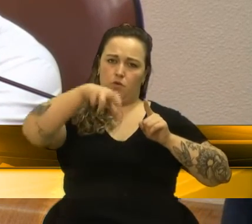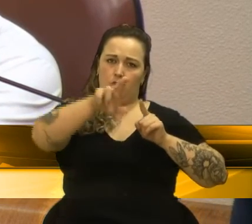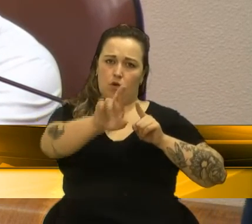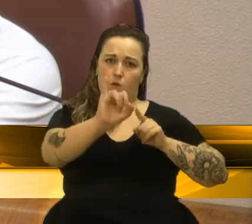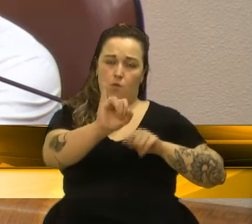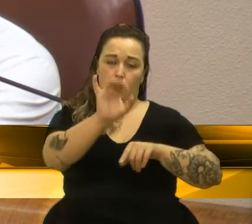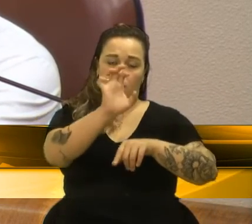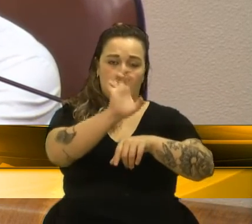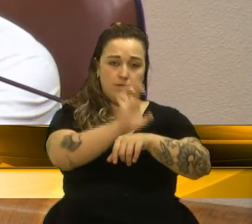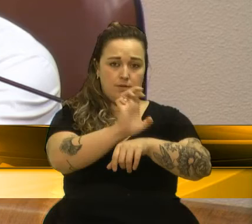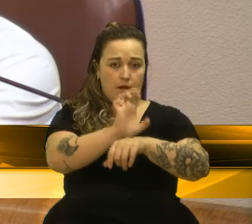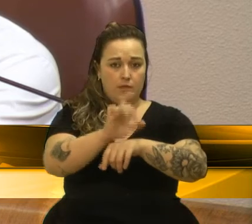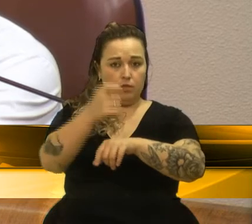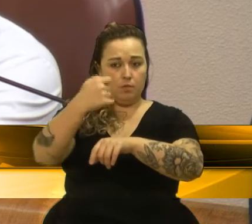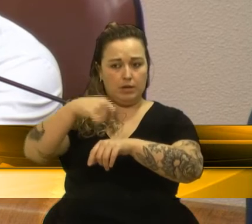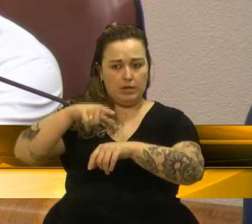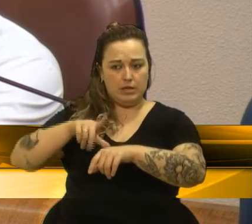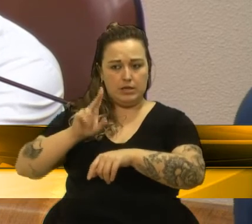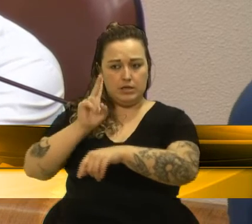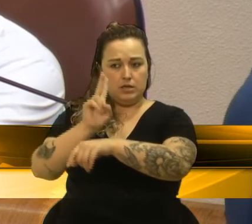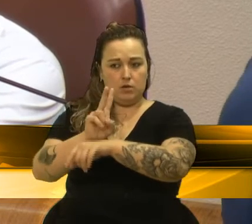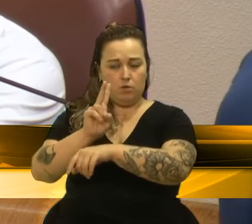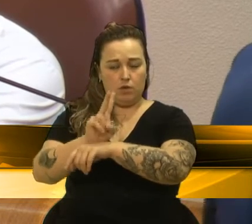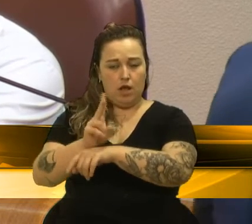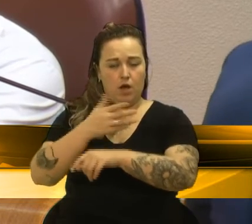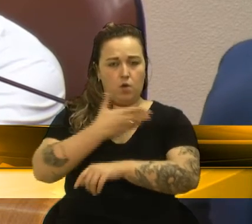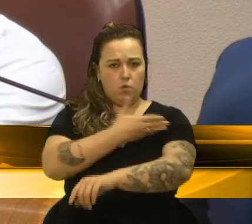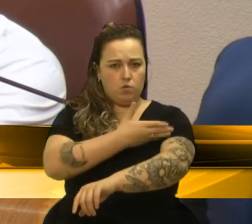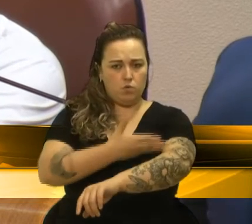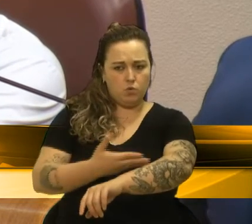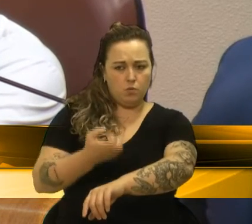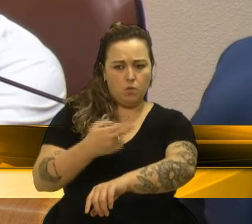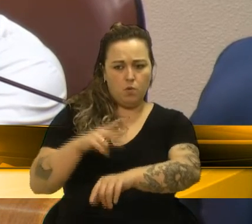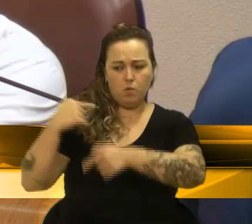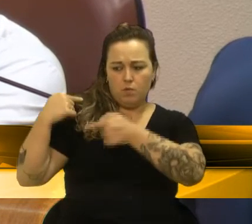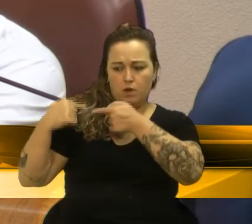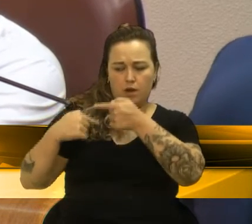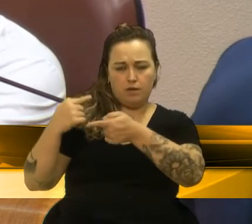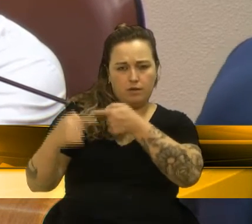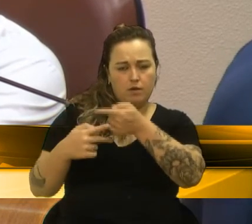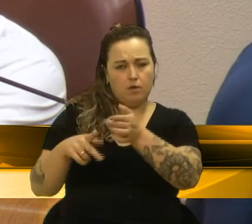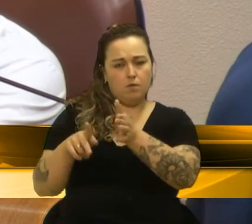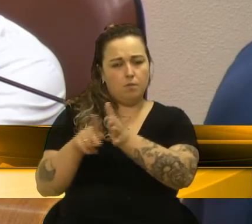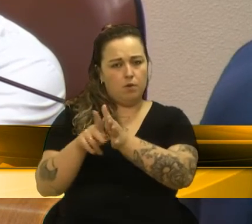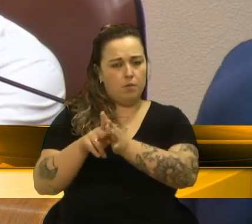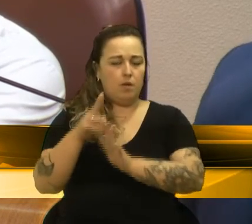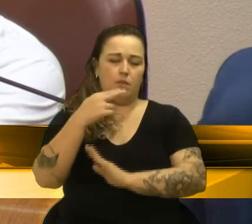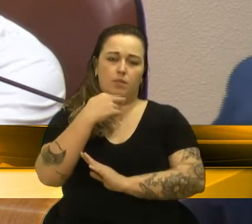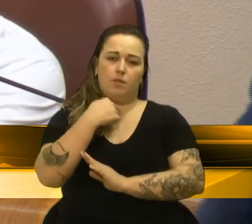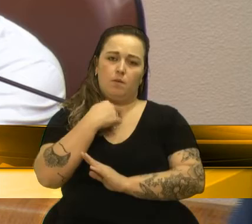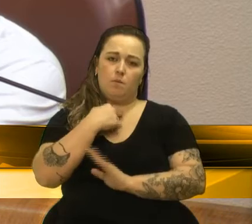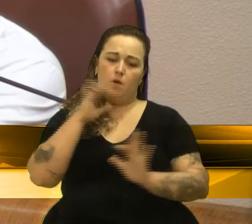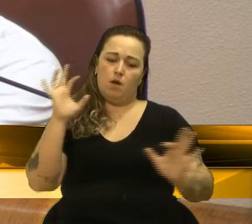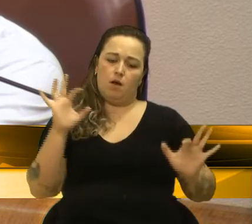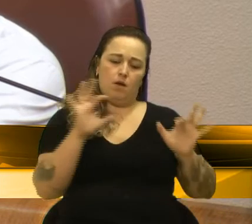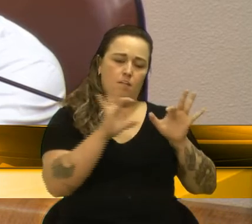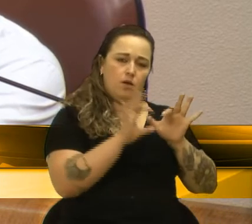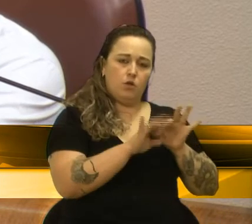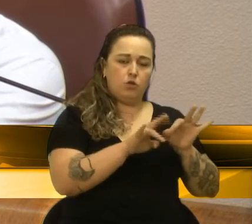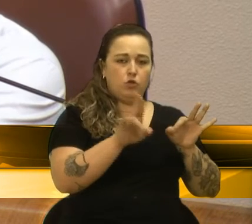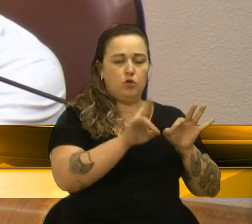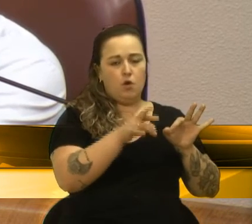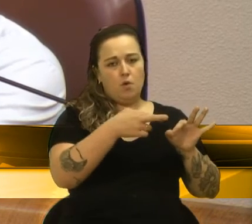dar proteção aos ritos, costumes e tradições de determinada organização religiosa não pode estar vinculado ao nome da